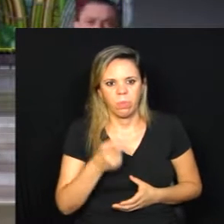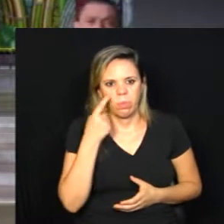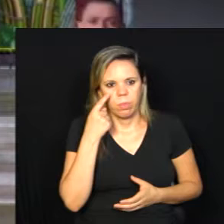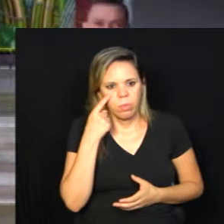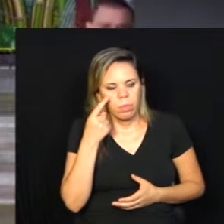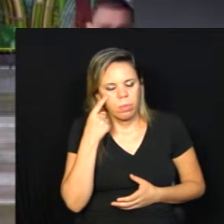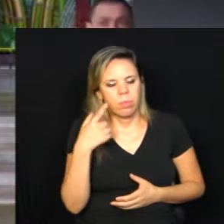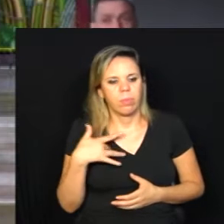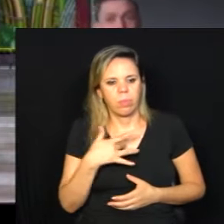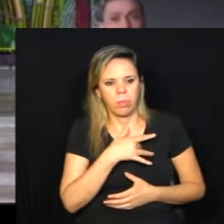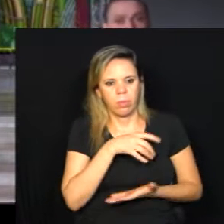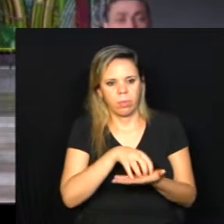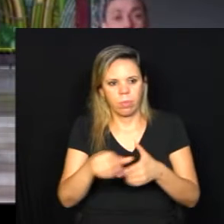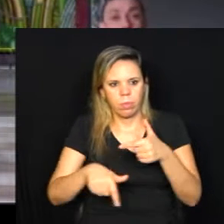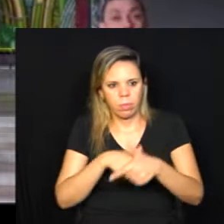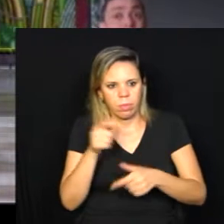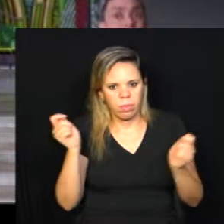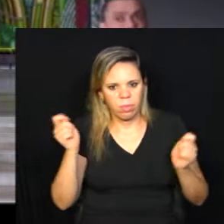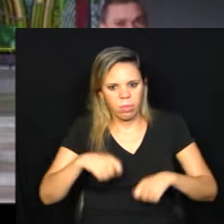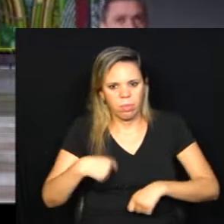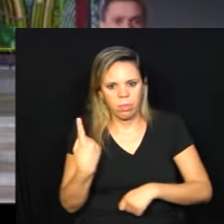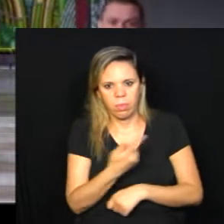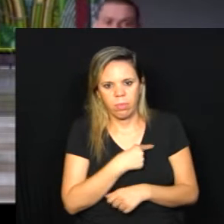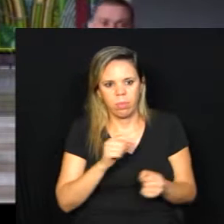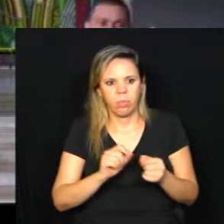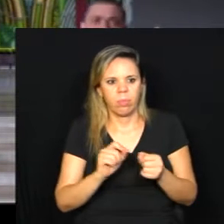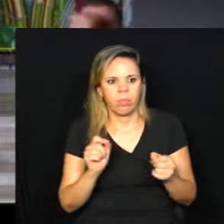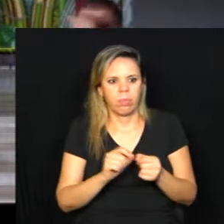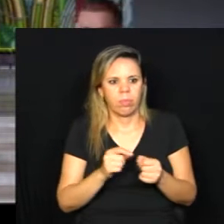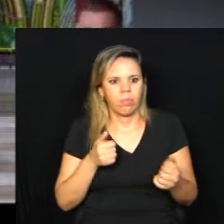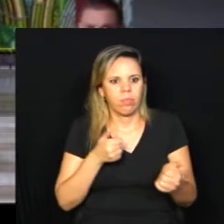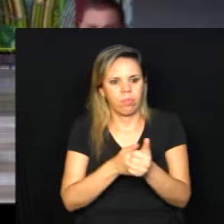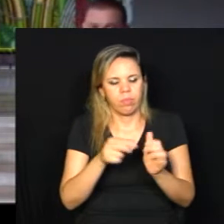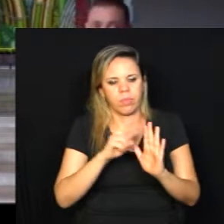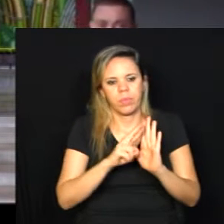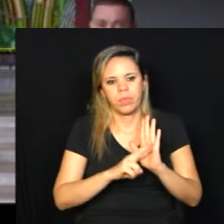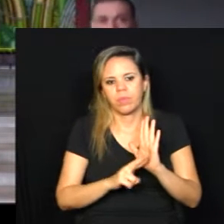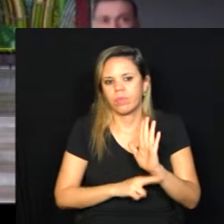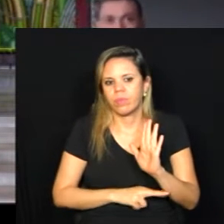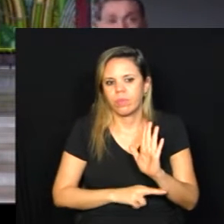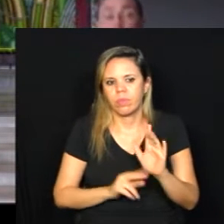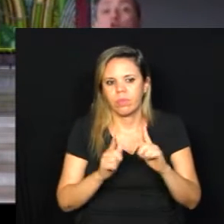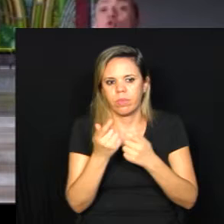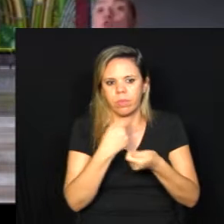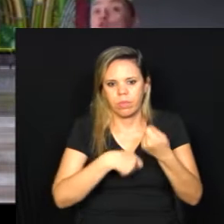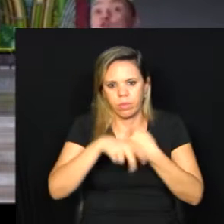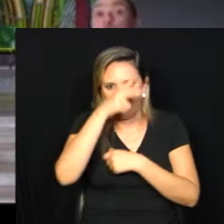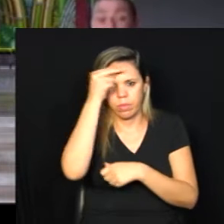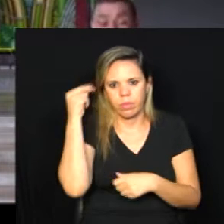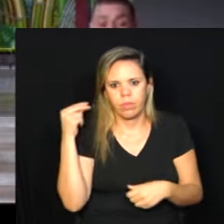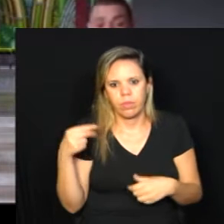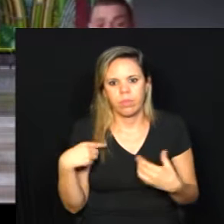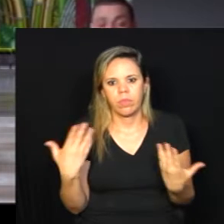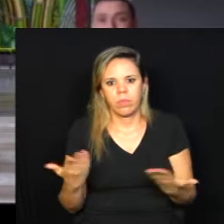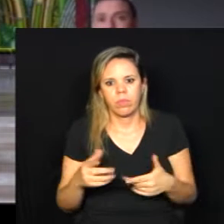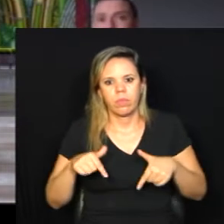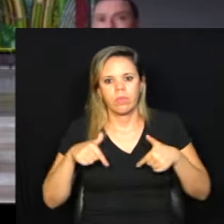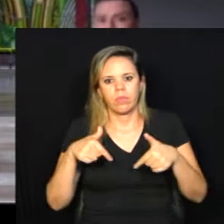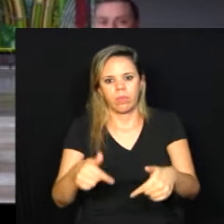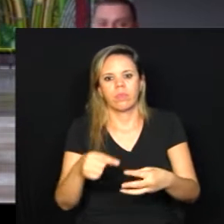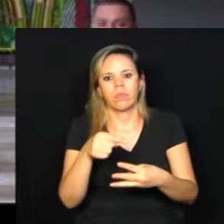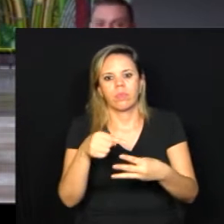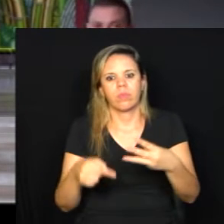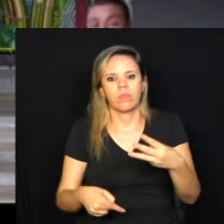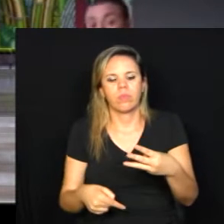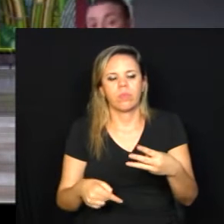saúde, ouvindo todas as possibilidades que podemos fazer seguindo as regras na gestão pública, nós estamos atuando aqui com 3